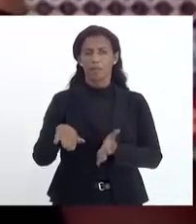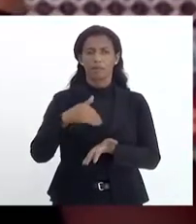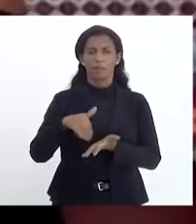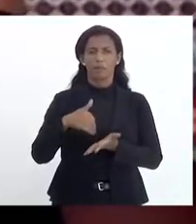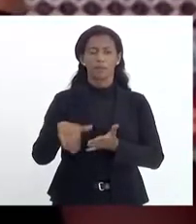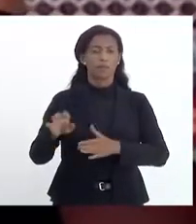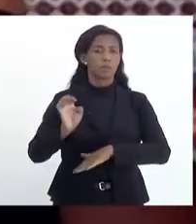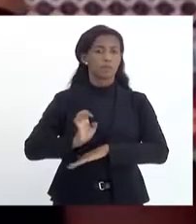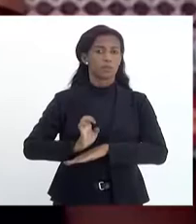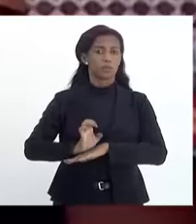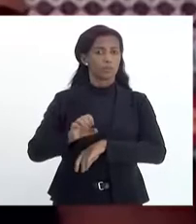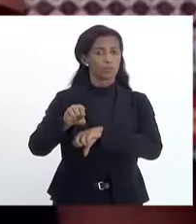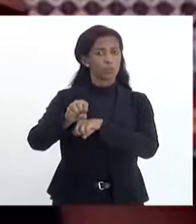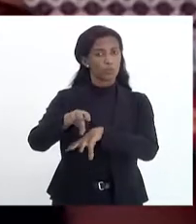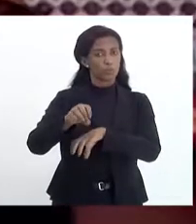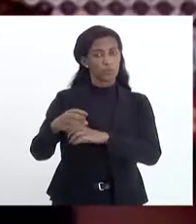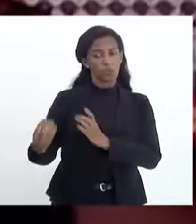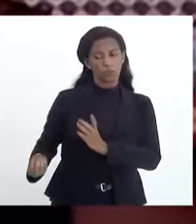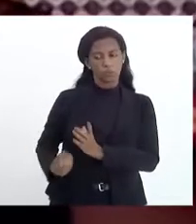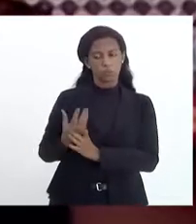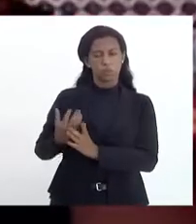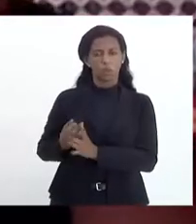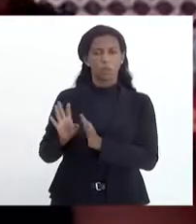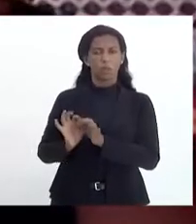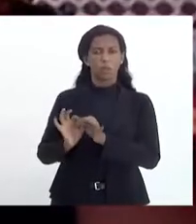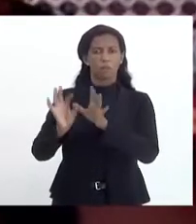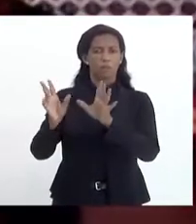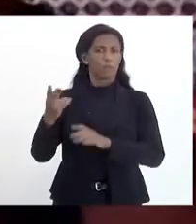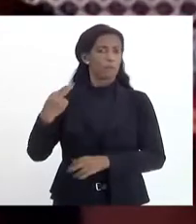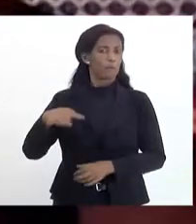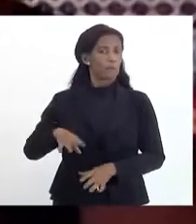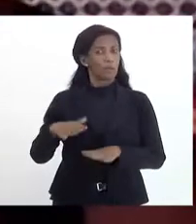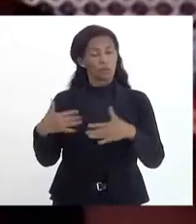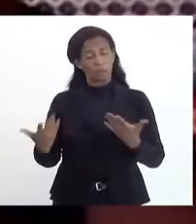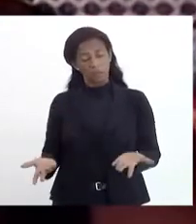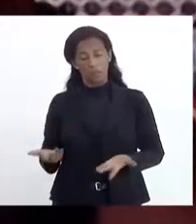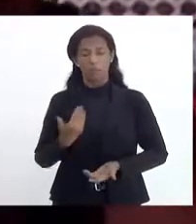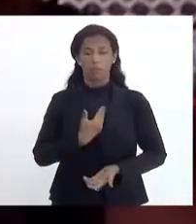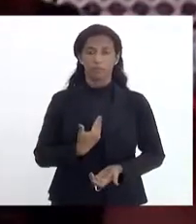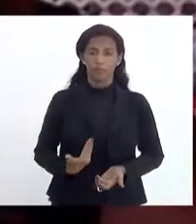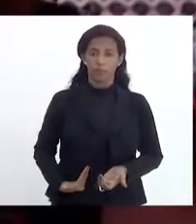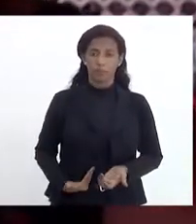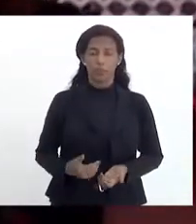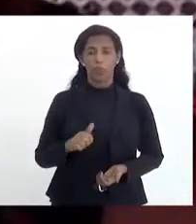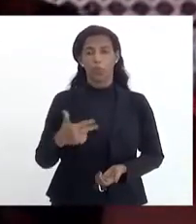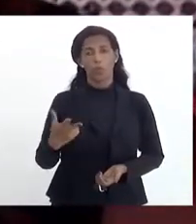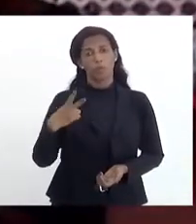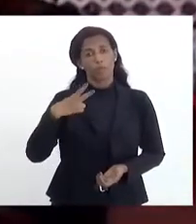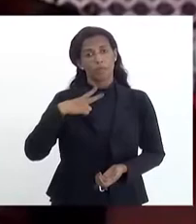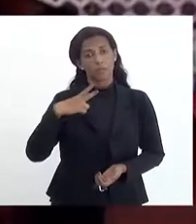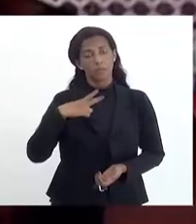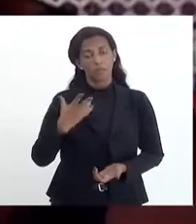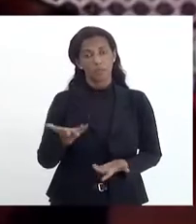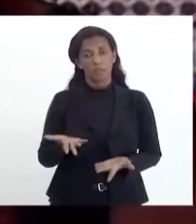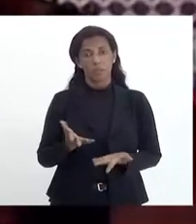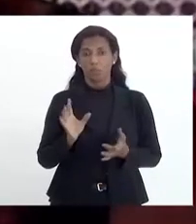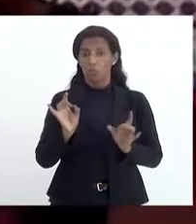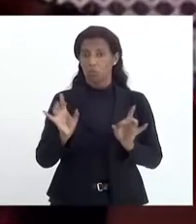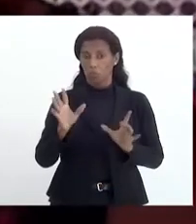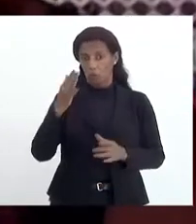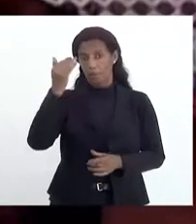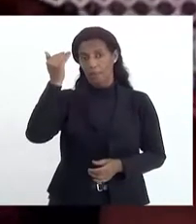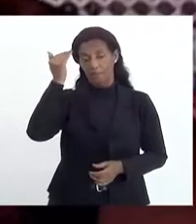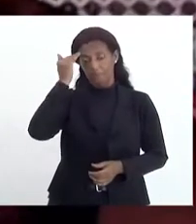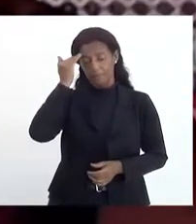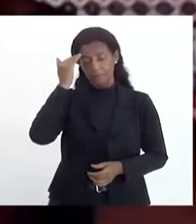de Educação de incentivo à liberdade religiosa, tanto no ensino público quanto no privado. Então, só para a ciência